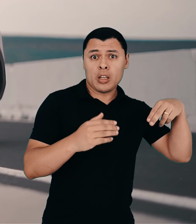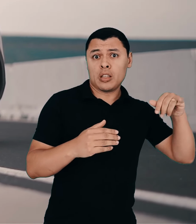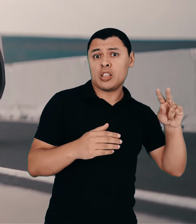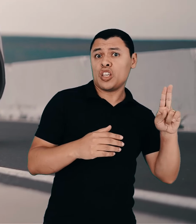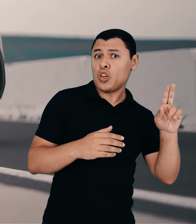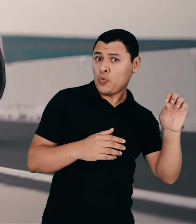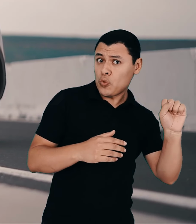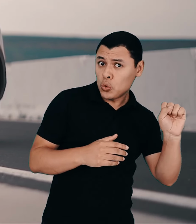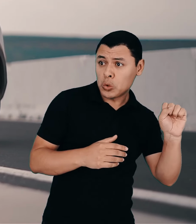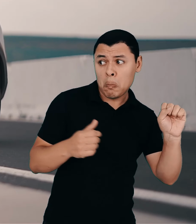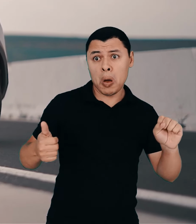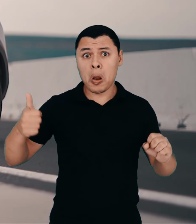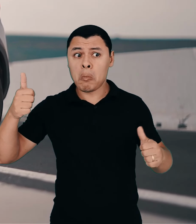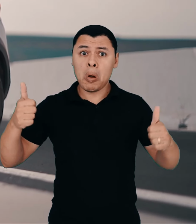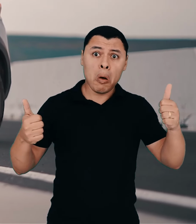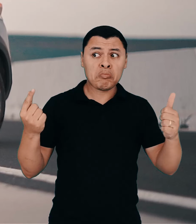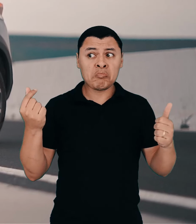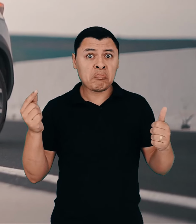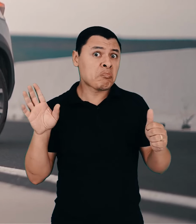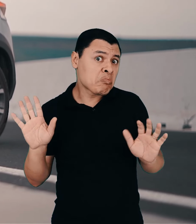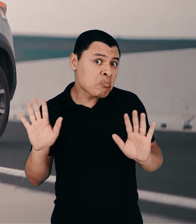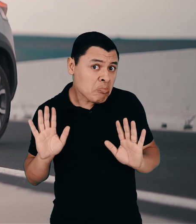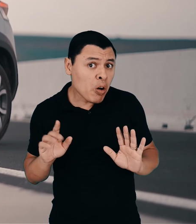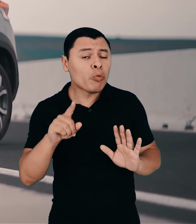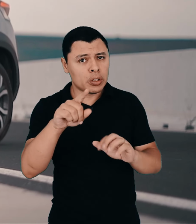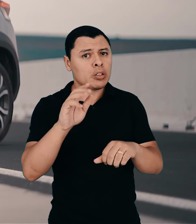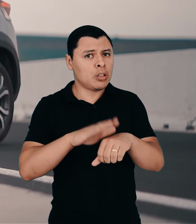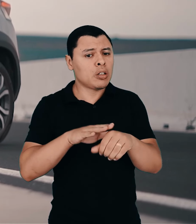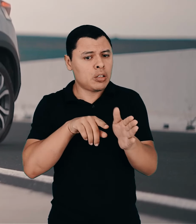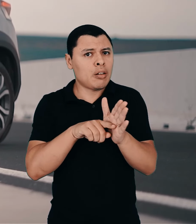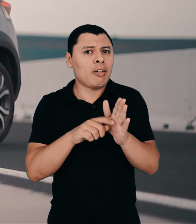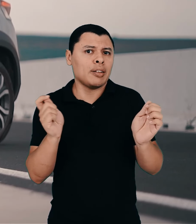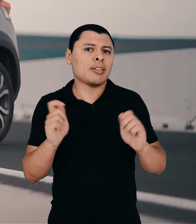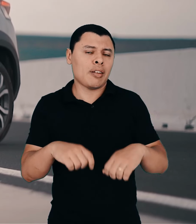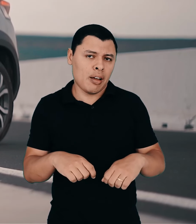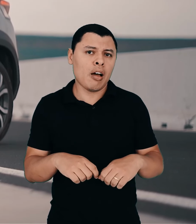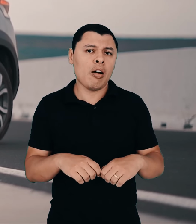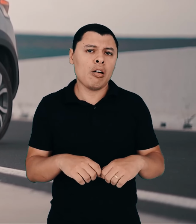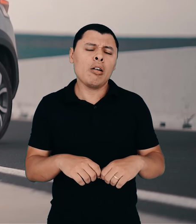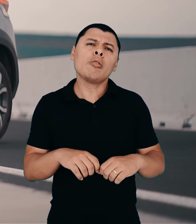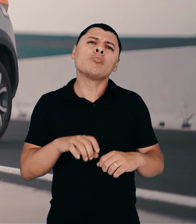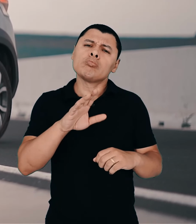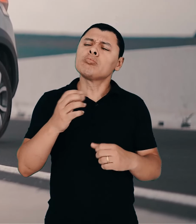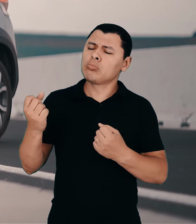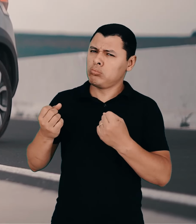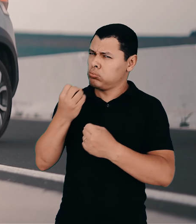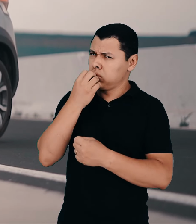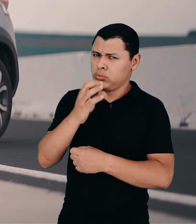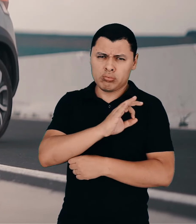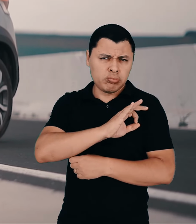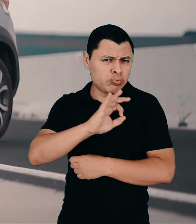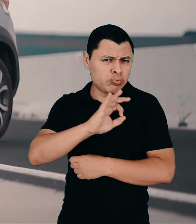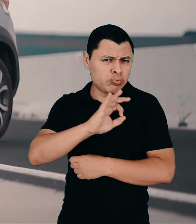forma geral. Mas falando especificamente do produto, a gente tem realmente um ótimo veículo aqui, uma evolução muito sólida, a